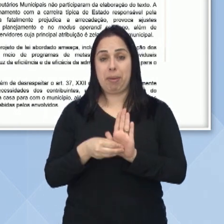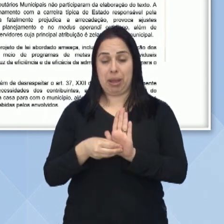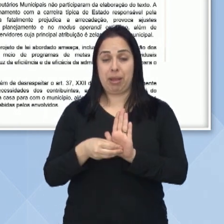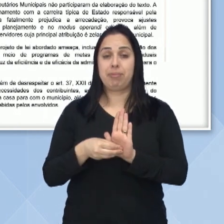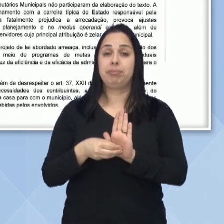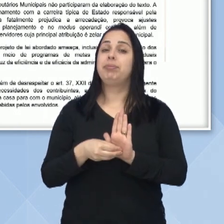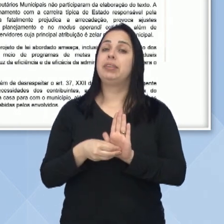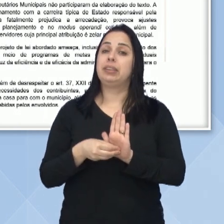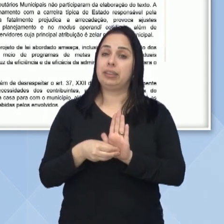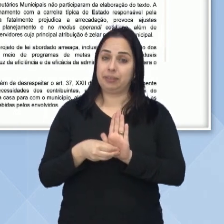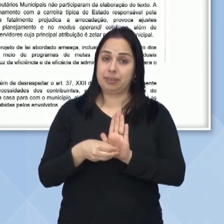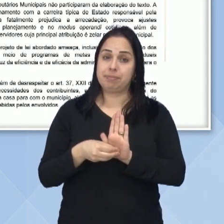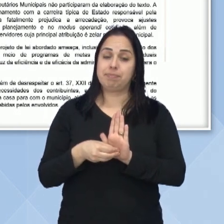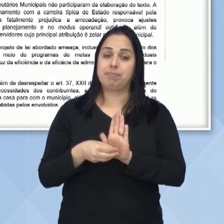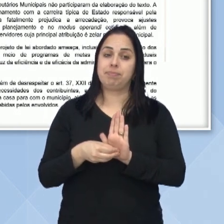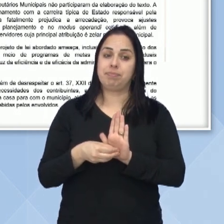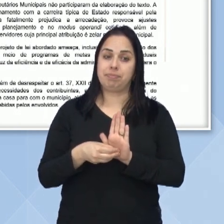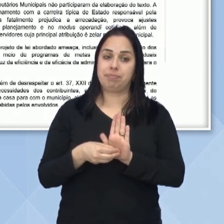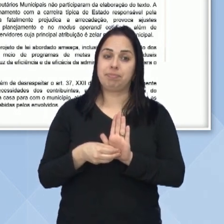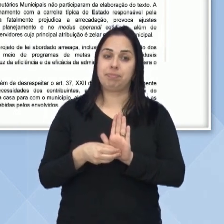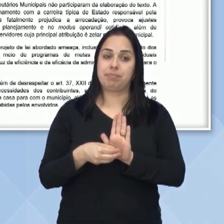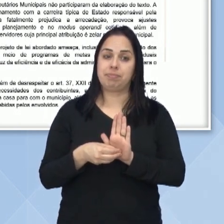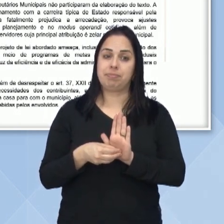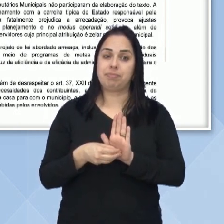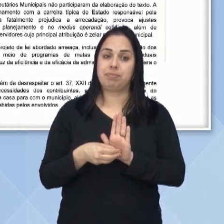que disciplinará as